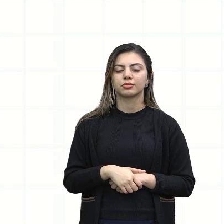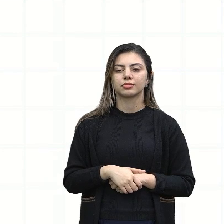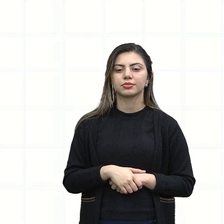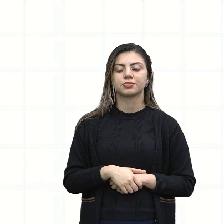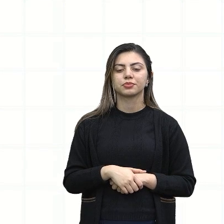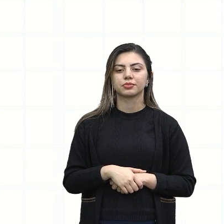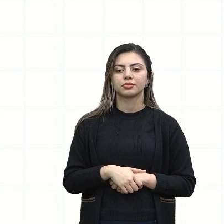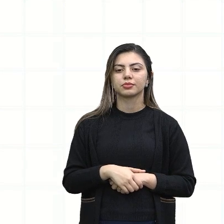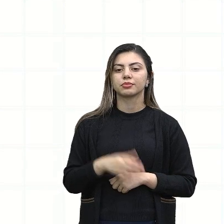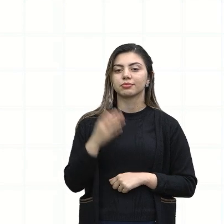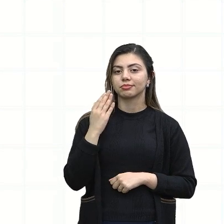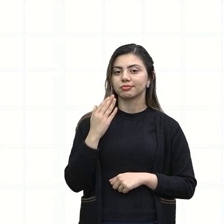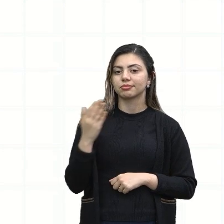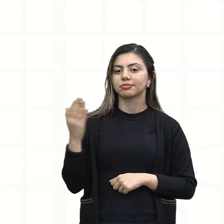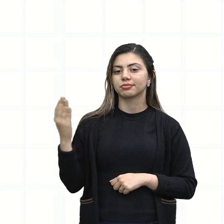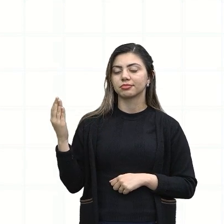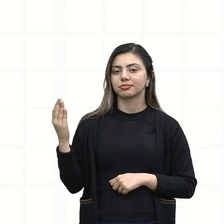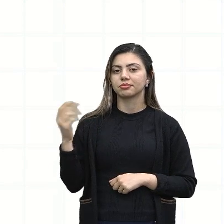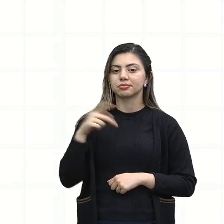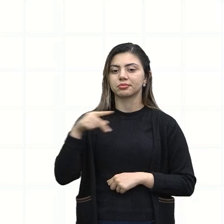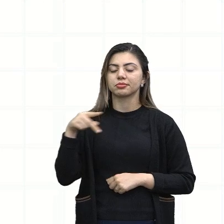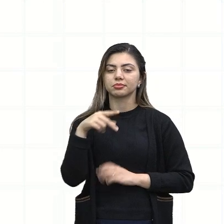Temos o rarely,